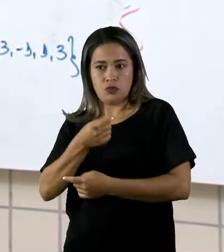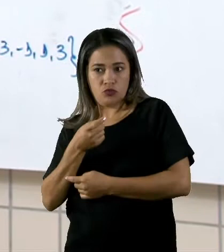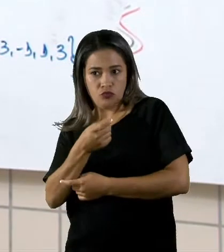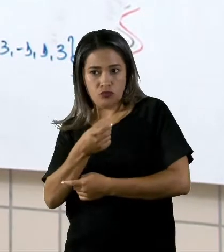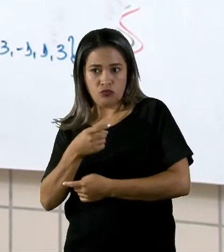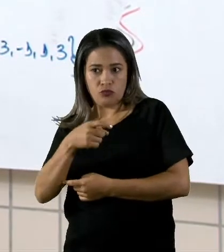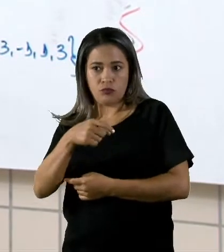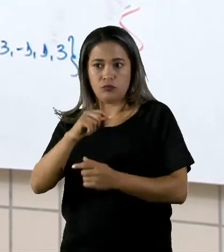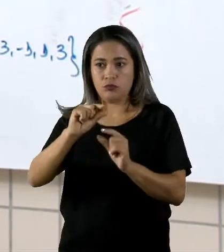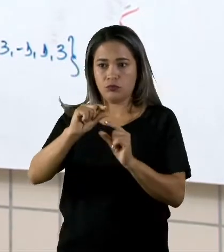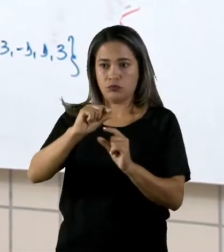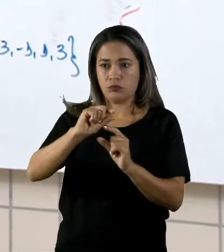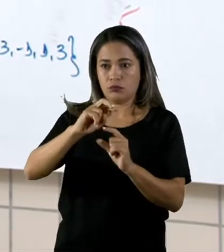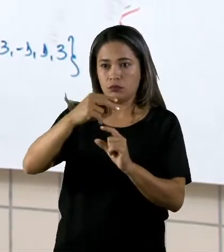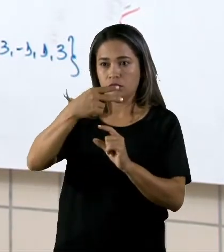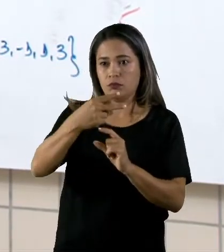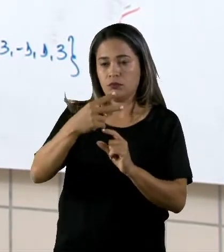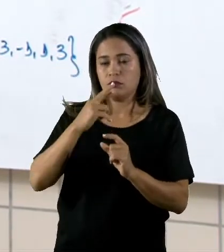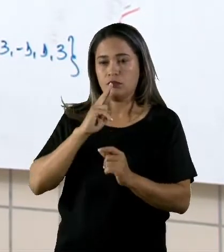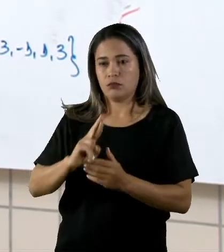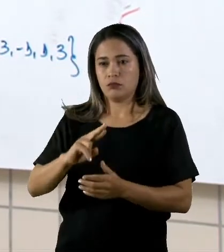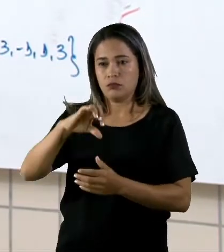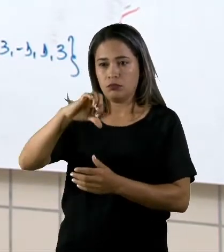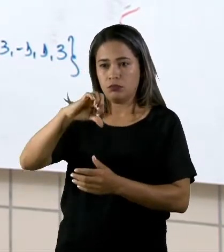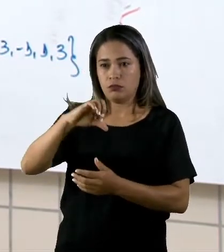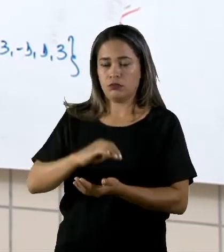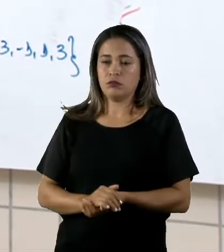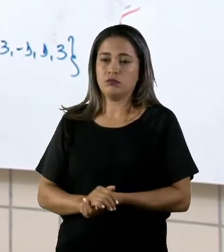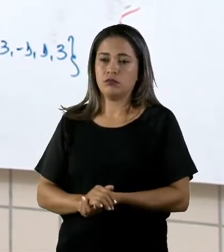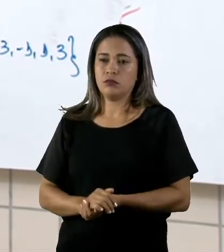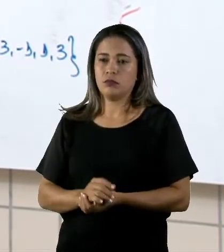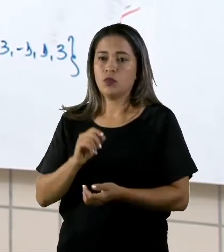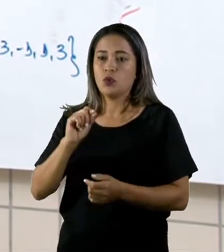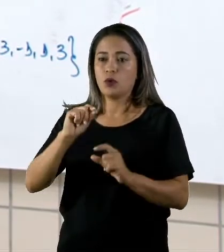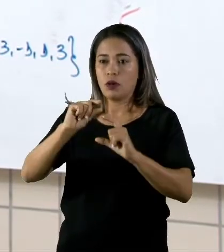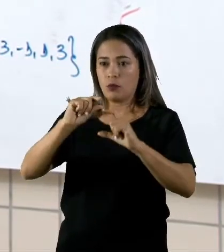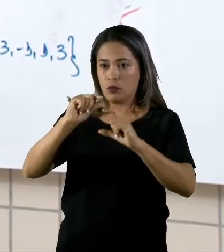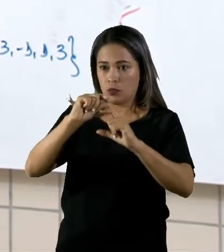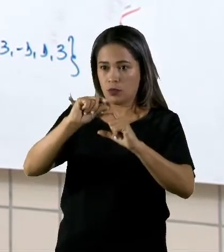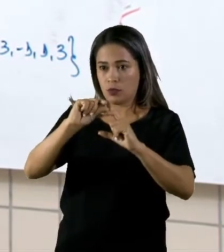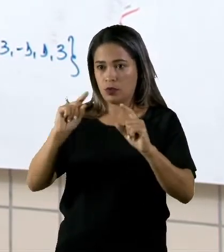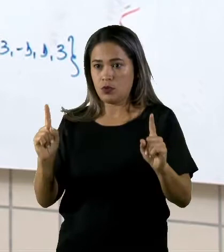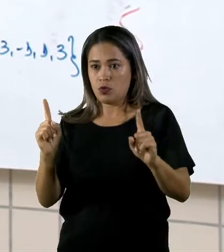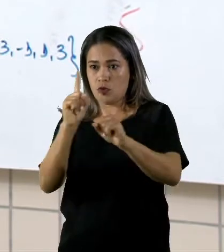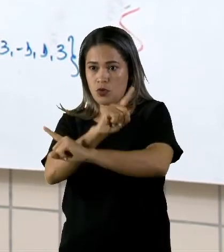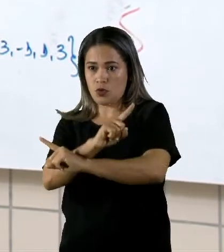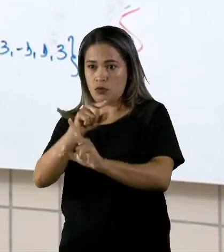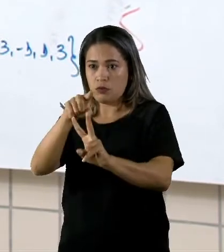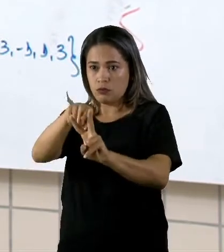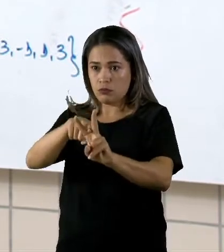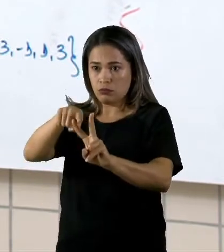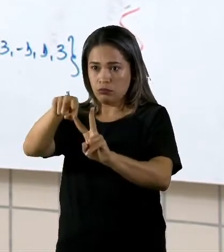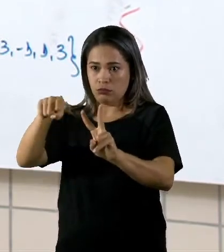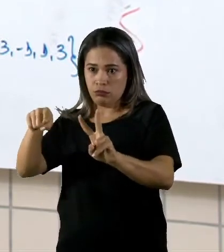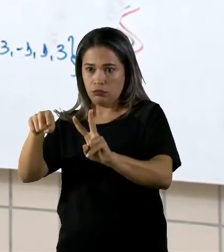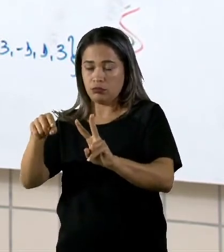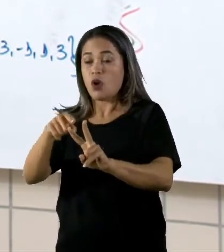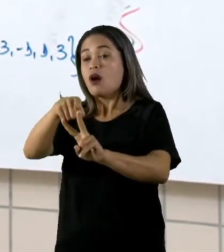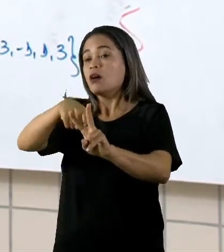ser y vai ser 9. Ok? Bom, o que é potência vai para o outro lado em forma de raiz. Raiz quadrada de